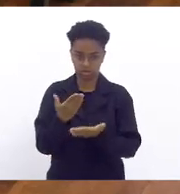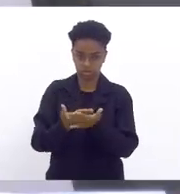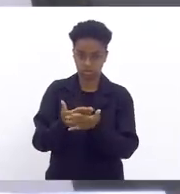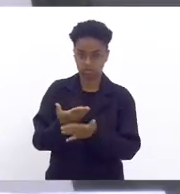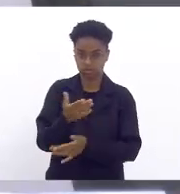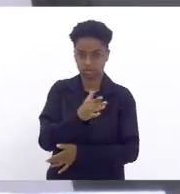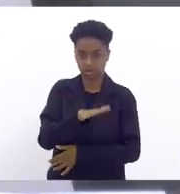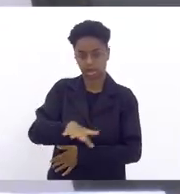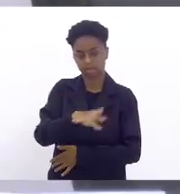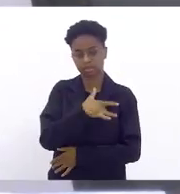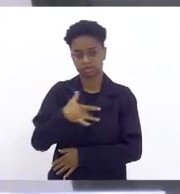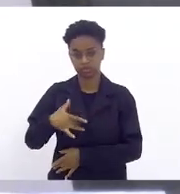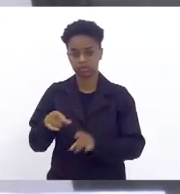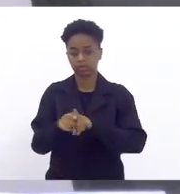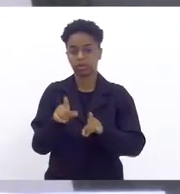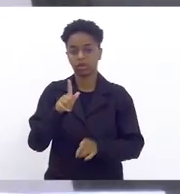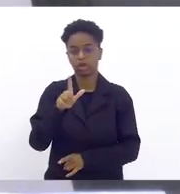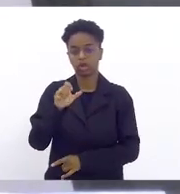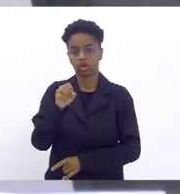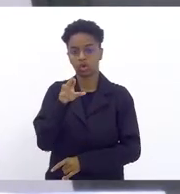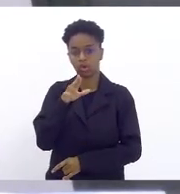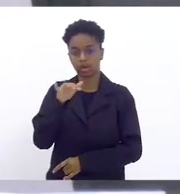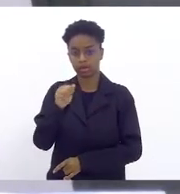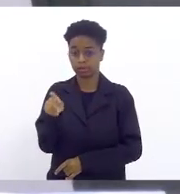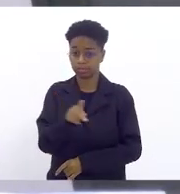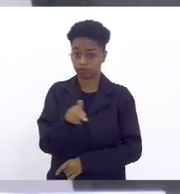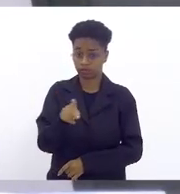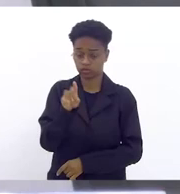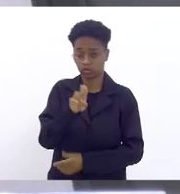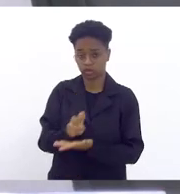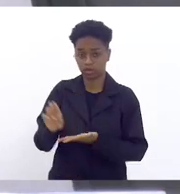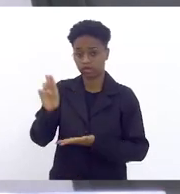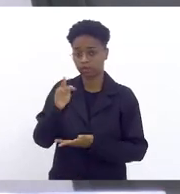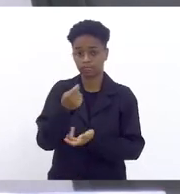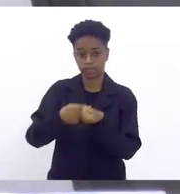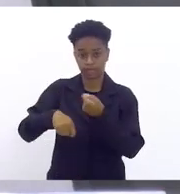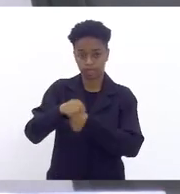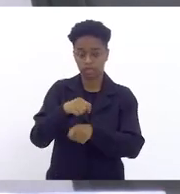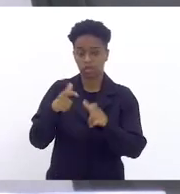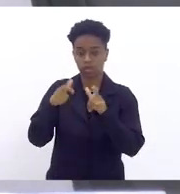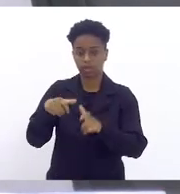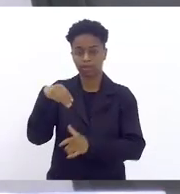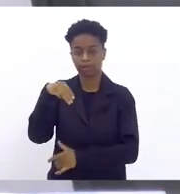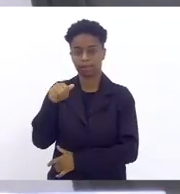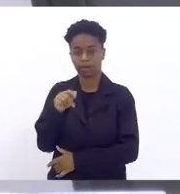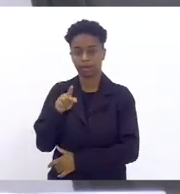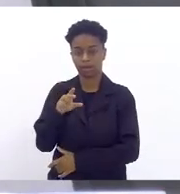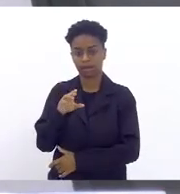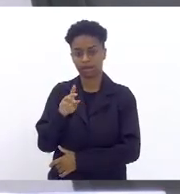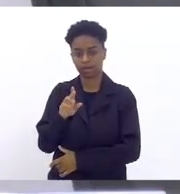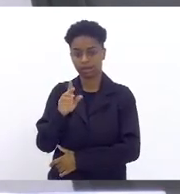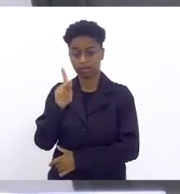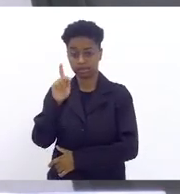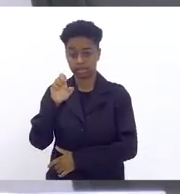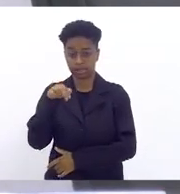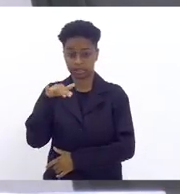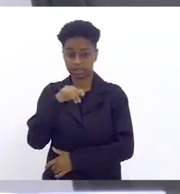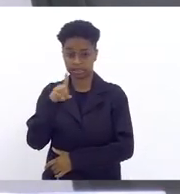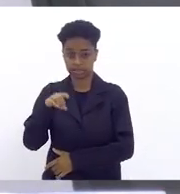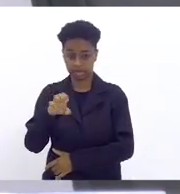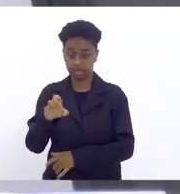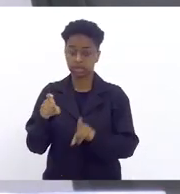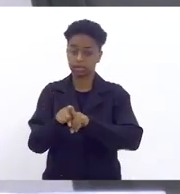cebs Glória Maria professora universitária em economia da Faculdade Mackenzie assim como também os estudantes da